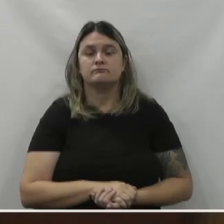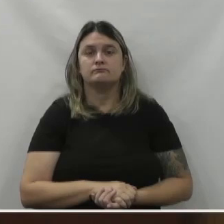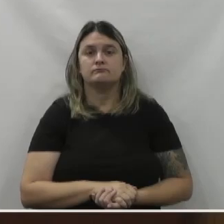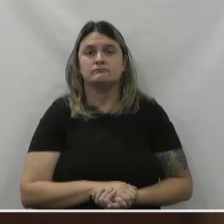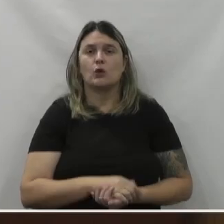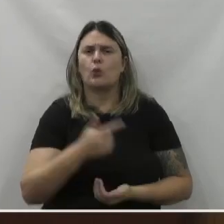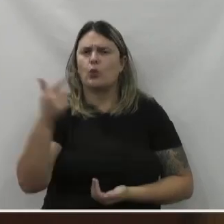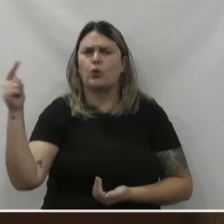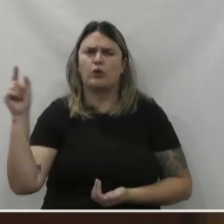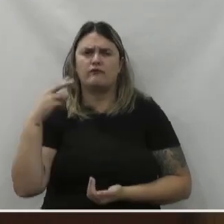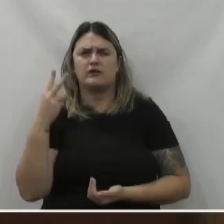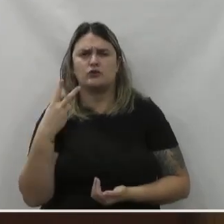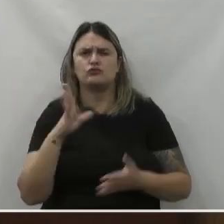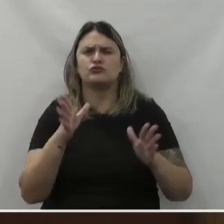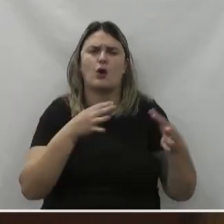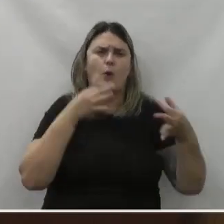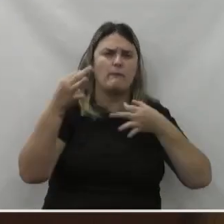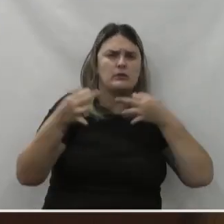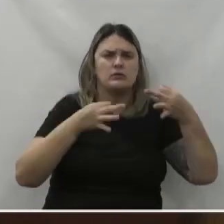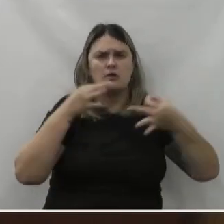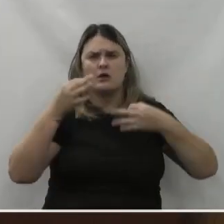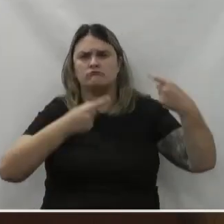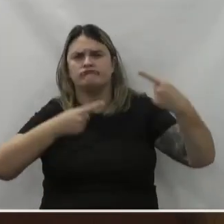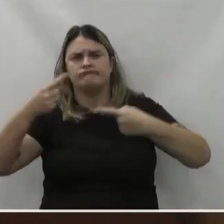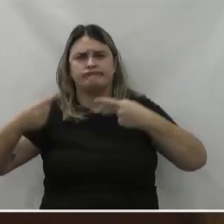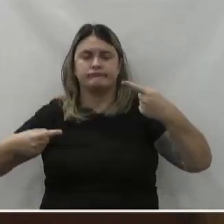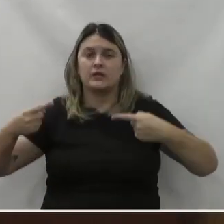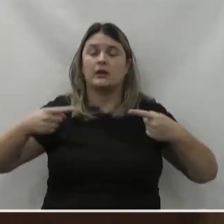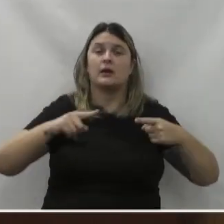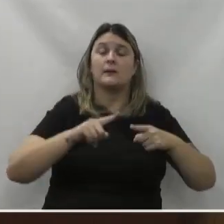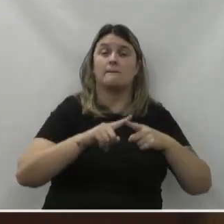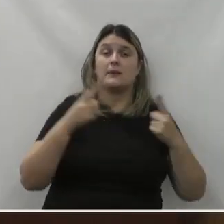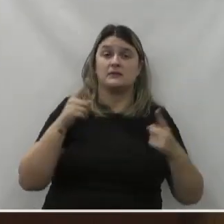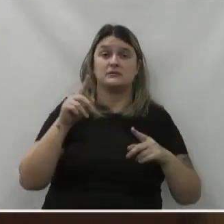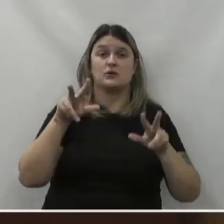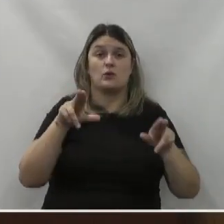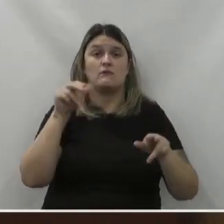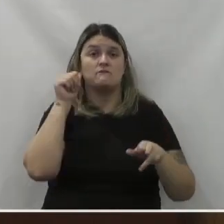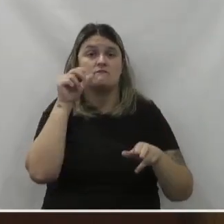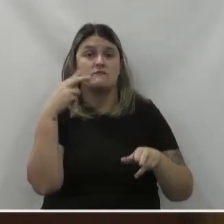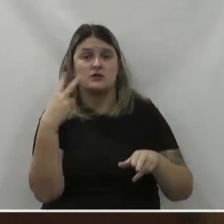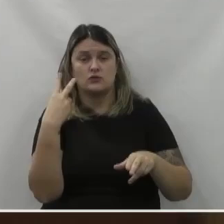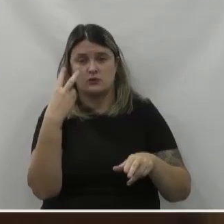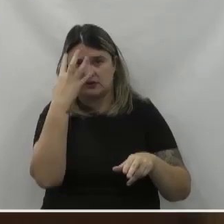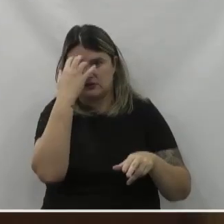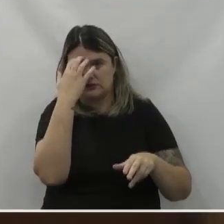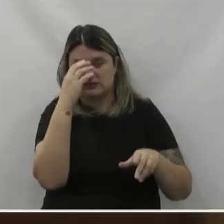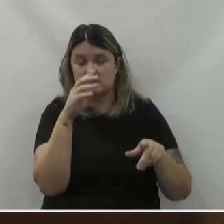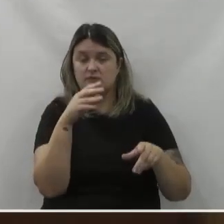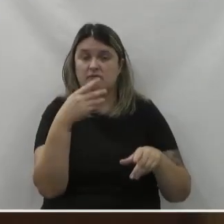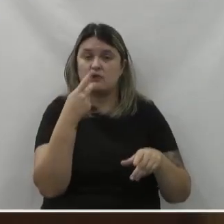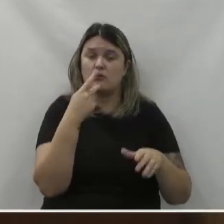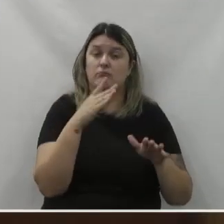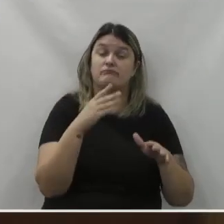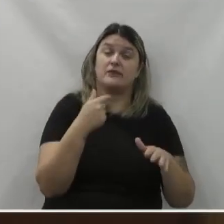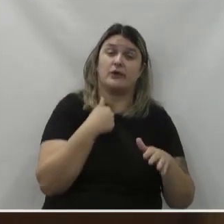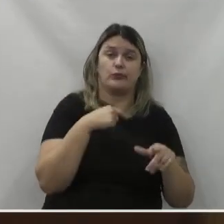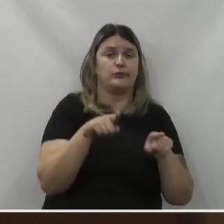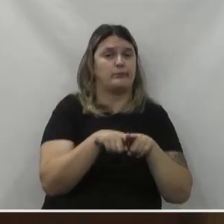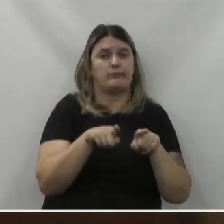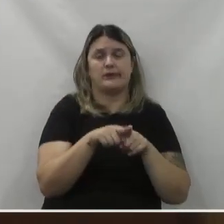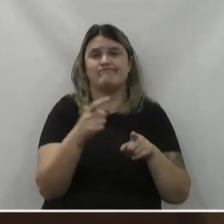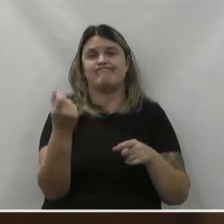vários vereadores opinaram, mas também, como a vereadora falou, né, às vezes algumas coisas causam estranheza,